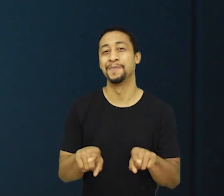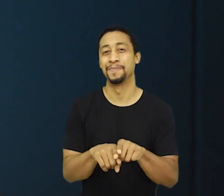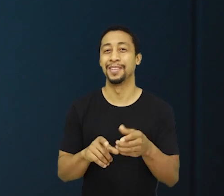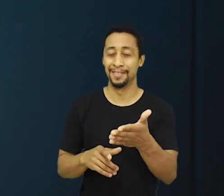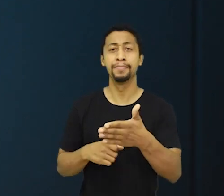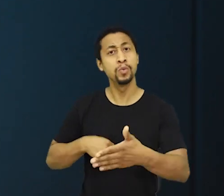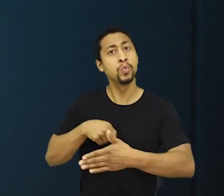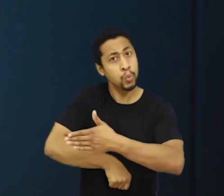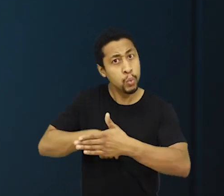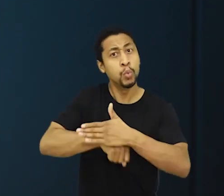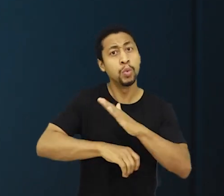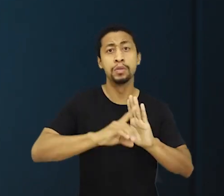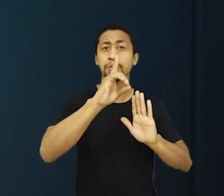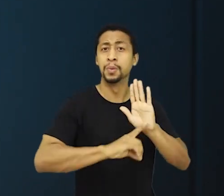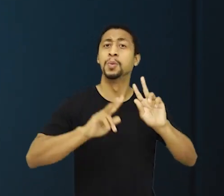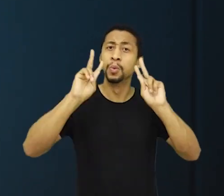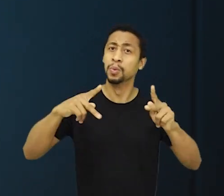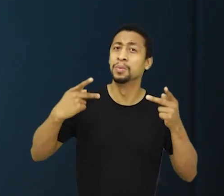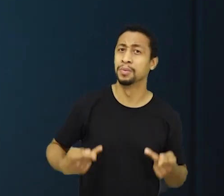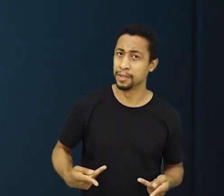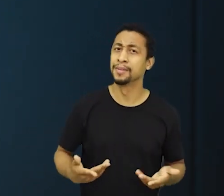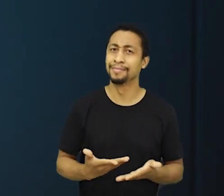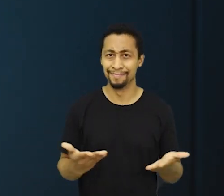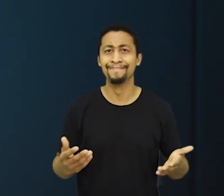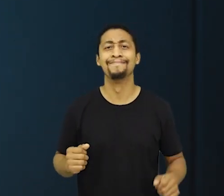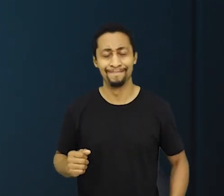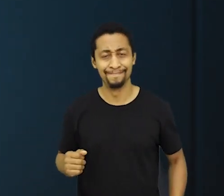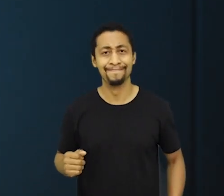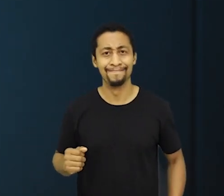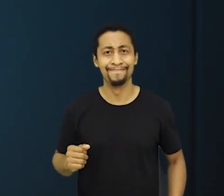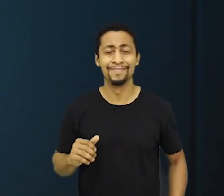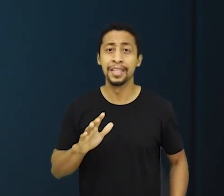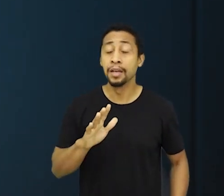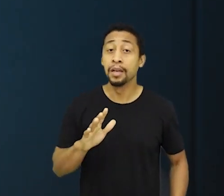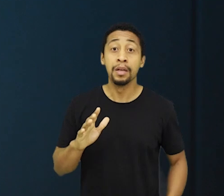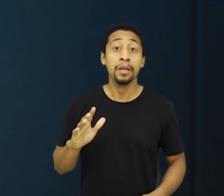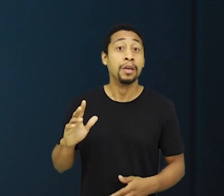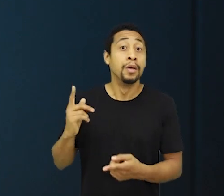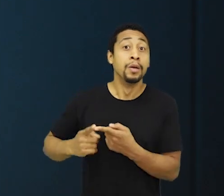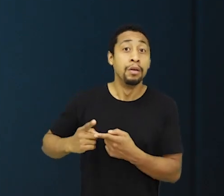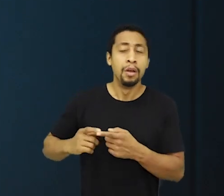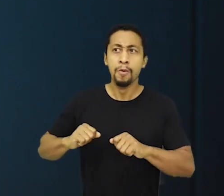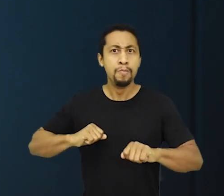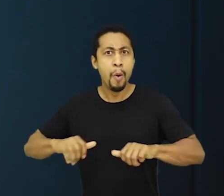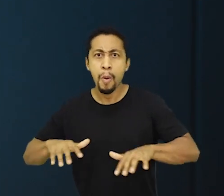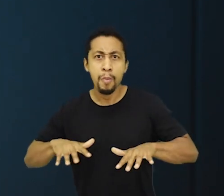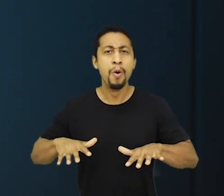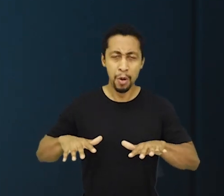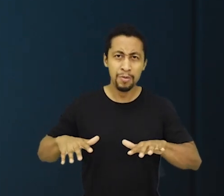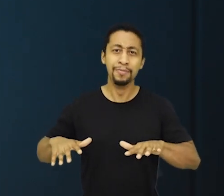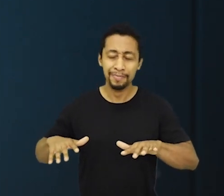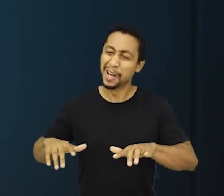E lute pelos direitos humanos. Não só por todas as manifestações políticas